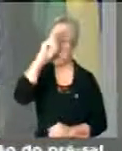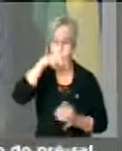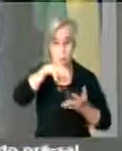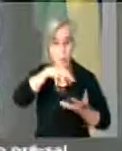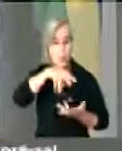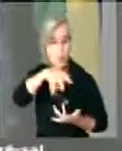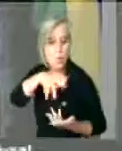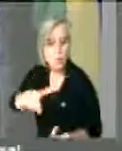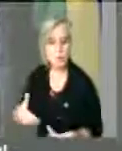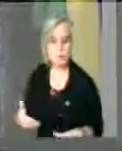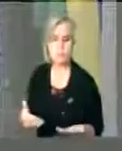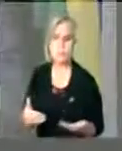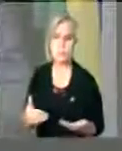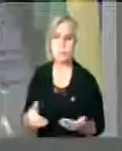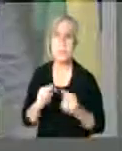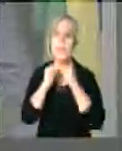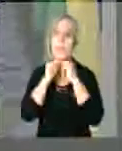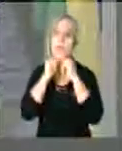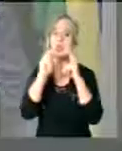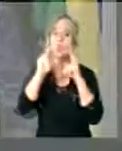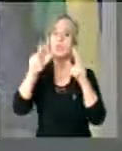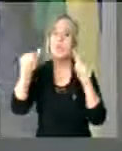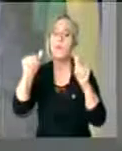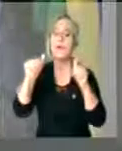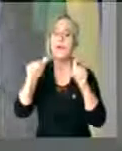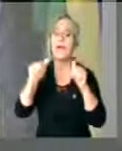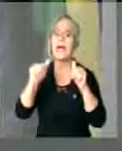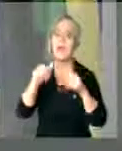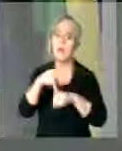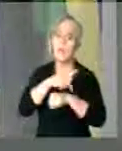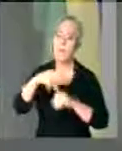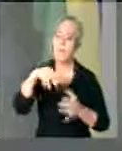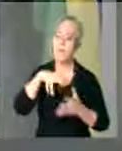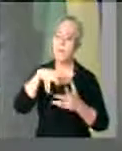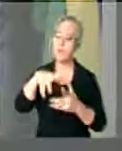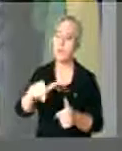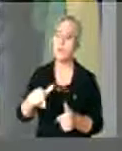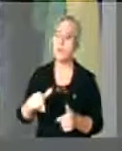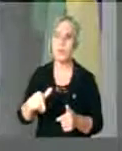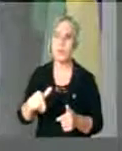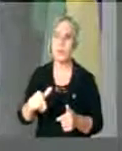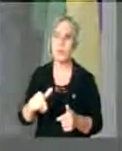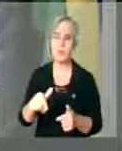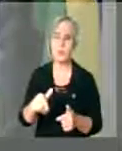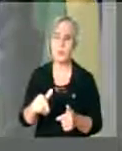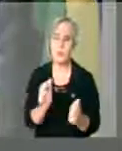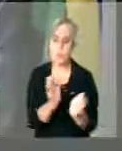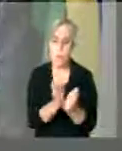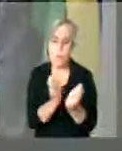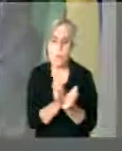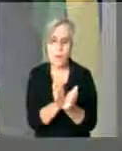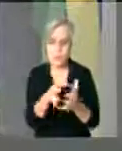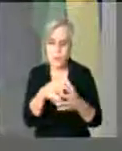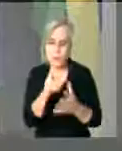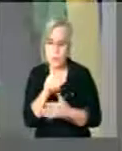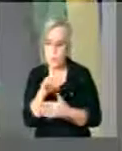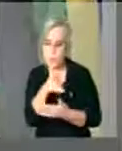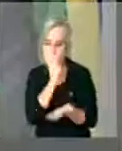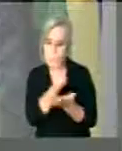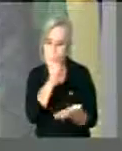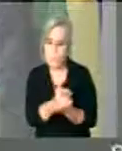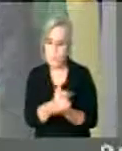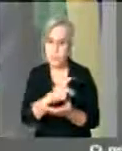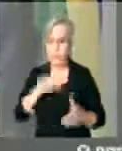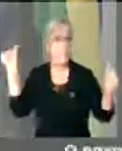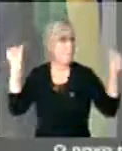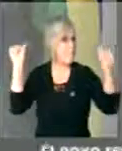mundo. Nunca em nenhum país do mundo uma sequência de governo do mesmo partido, dos mesmos aliados, foram